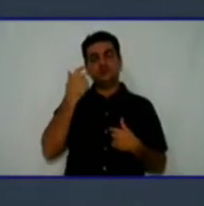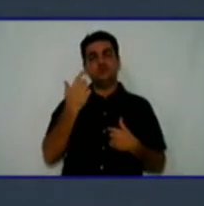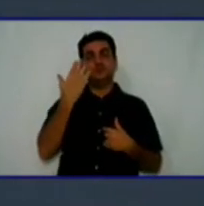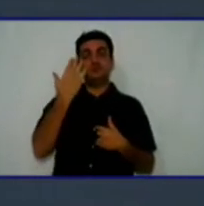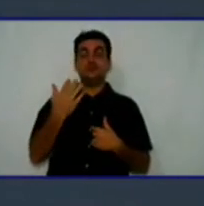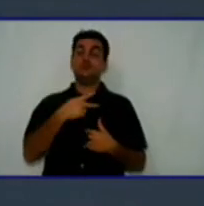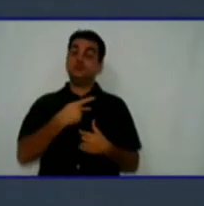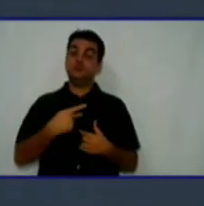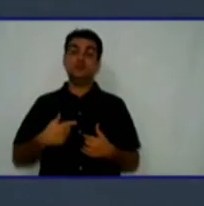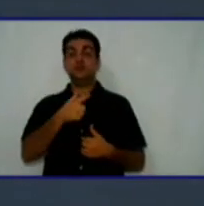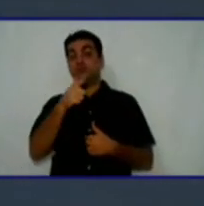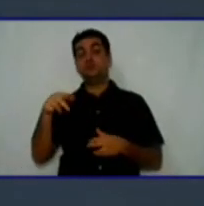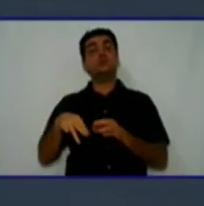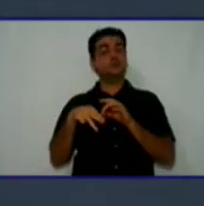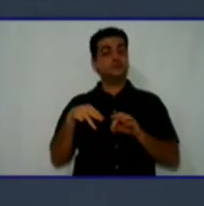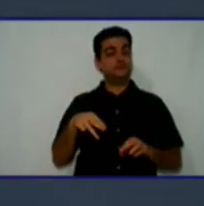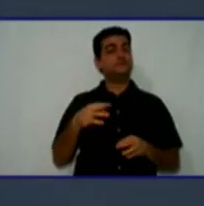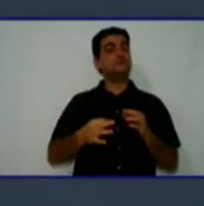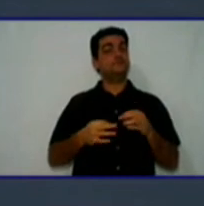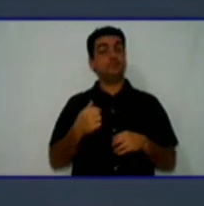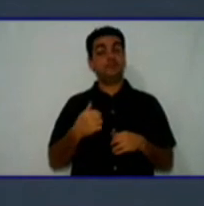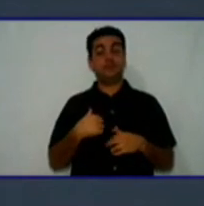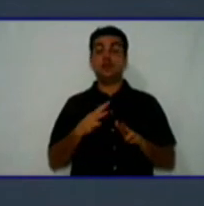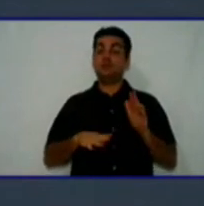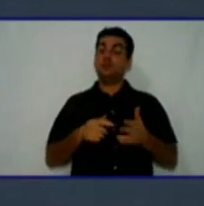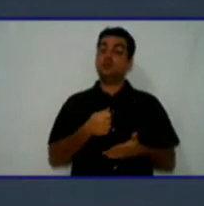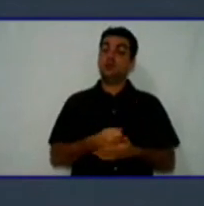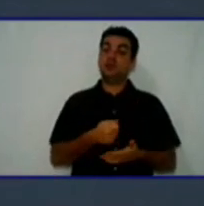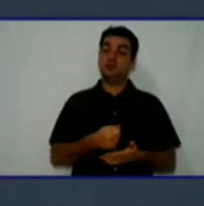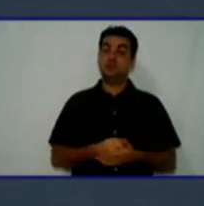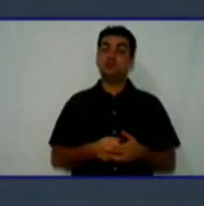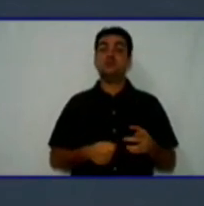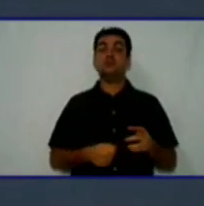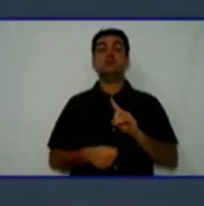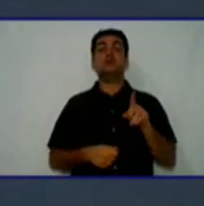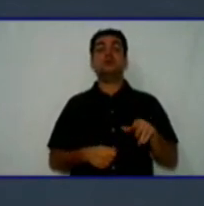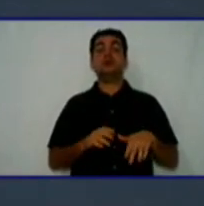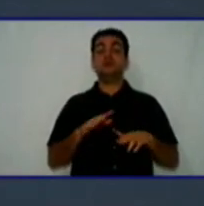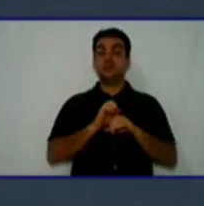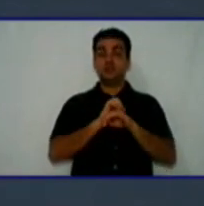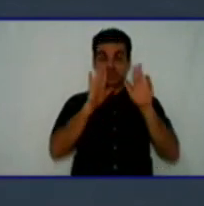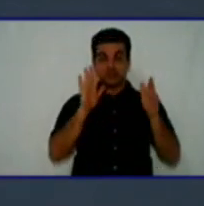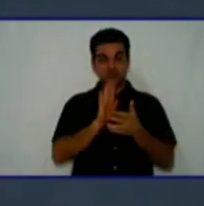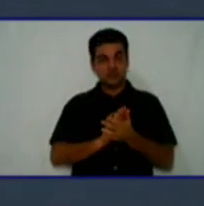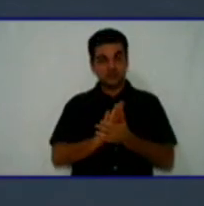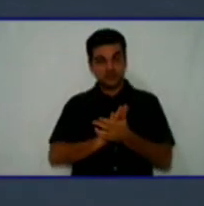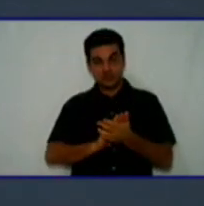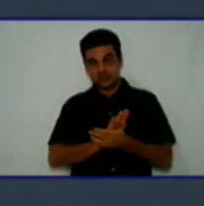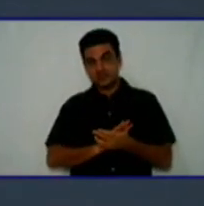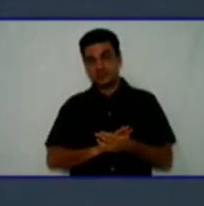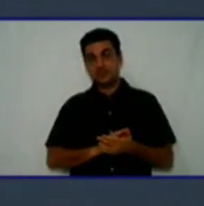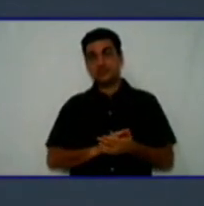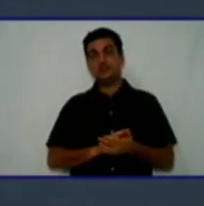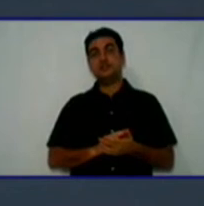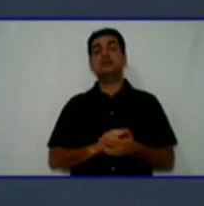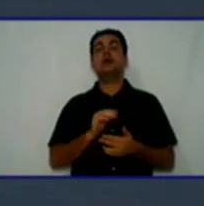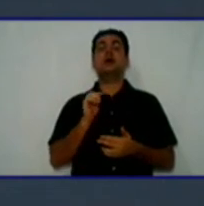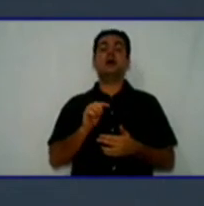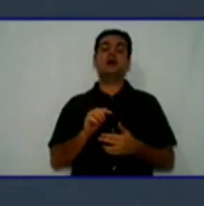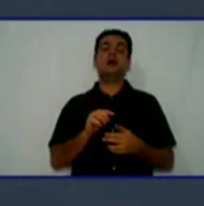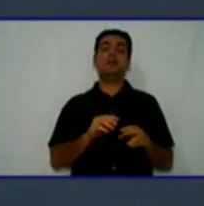presidente e eminentes pares, que as obrigações não devidamente constituídas são inábeis